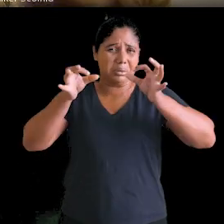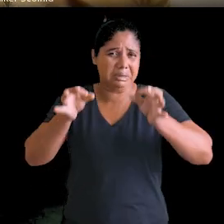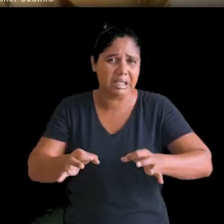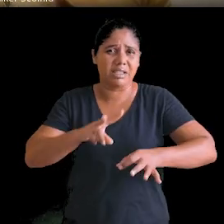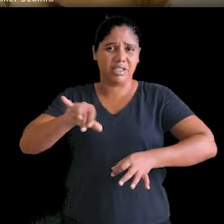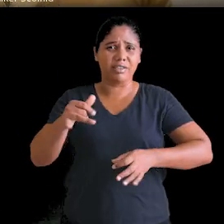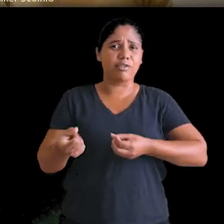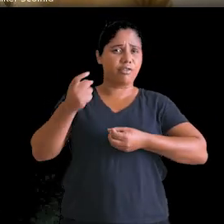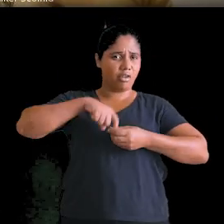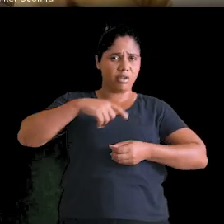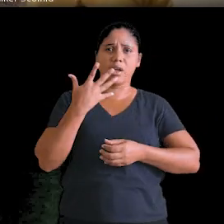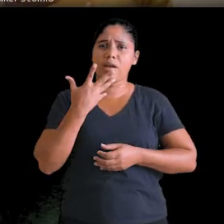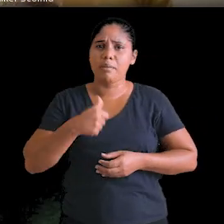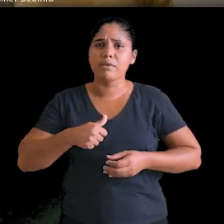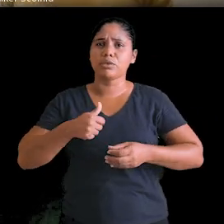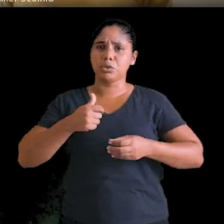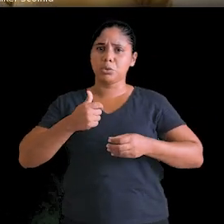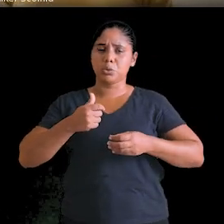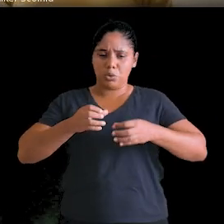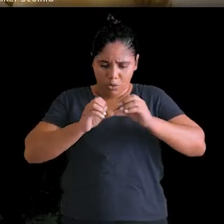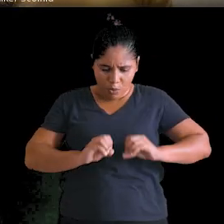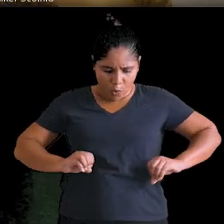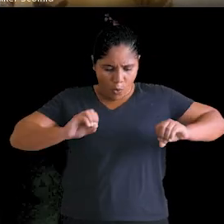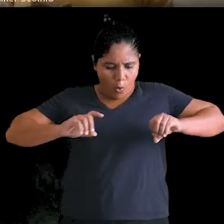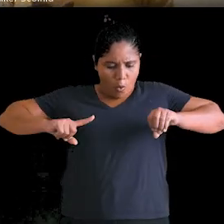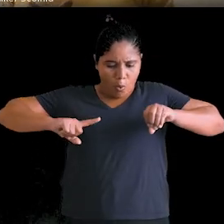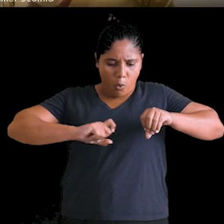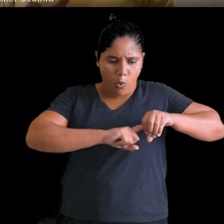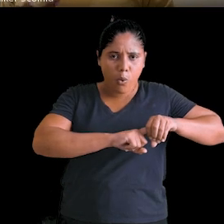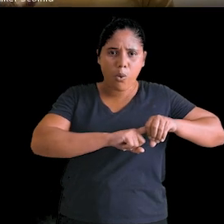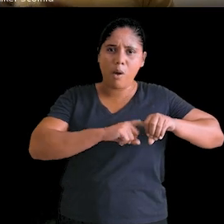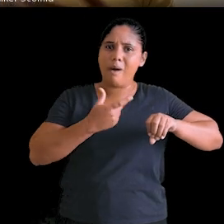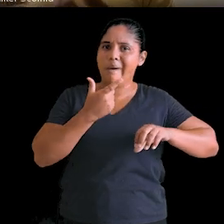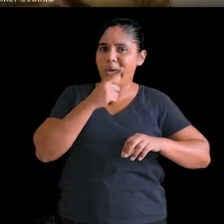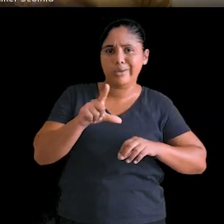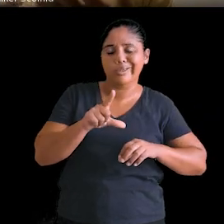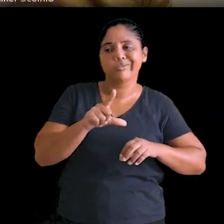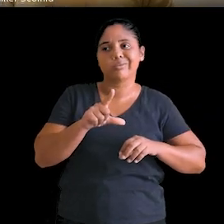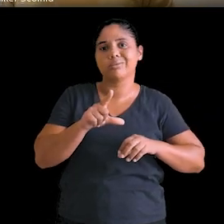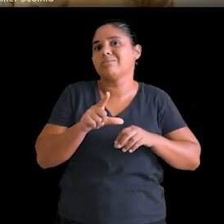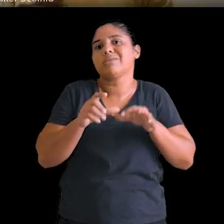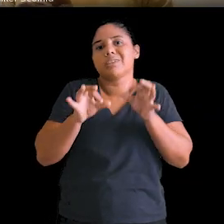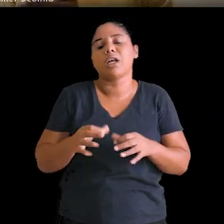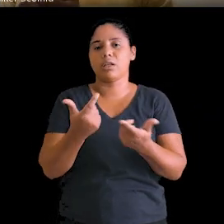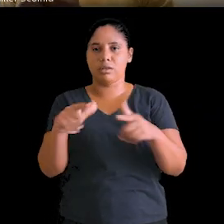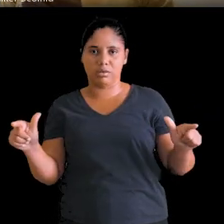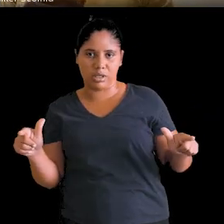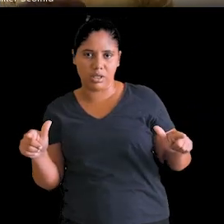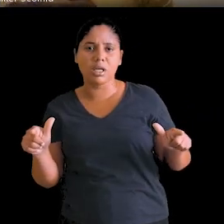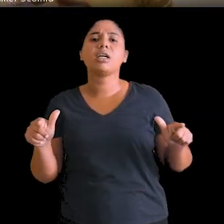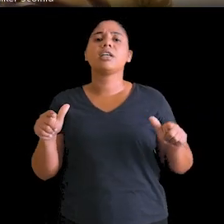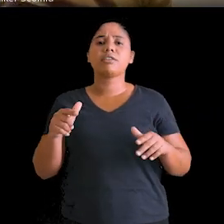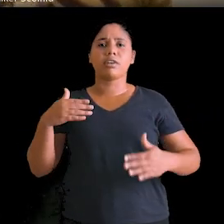essa retomada aconteça. Além da suspensão temporária da testosterona e, consequentemente, da redução dos efeitos dos hormônios do